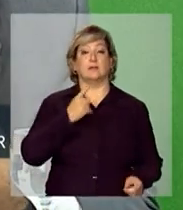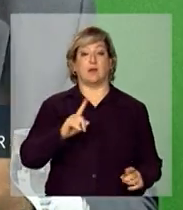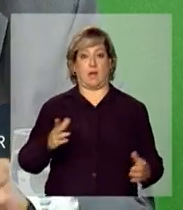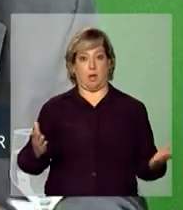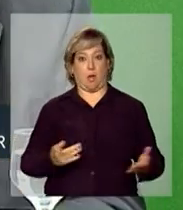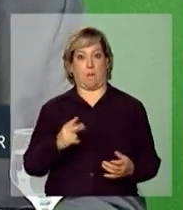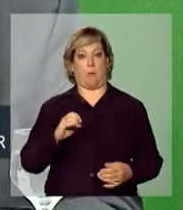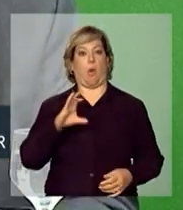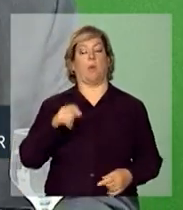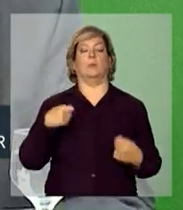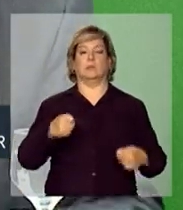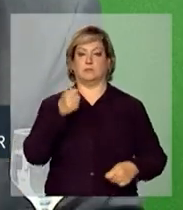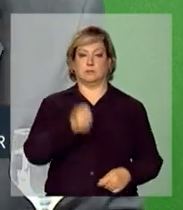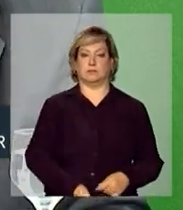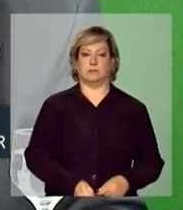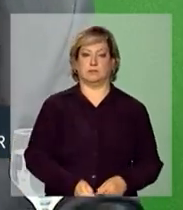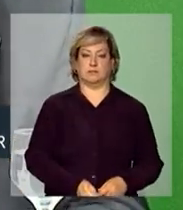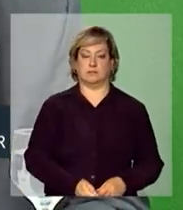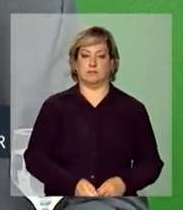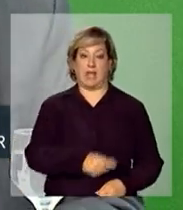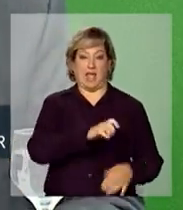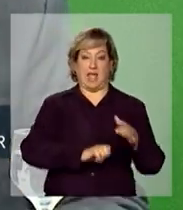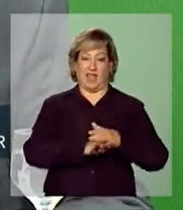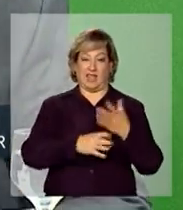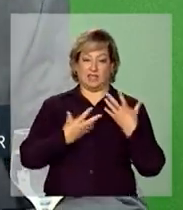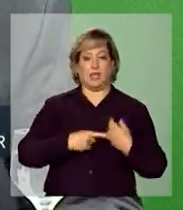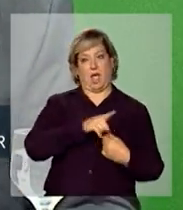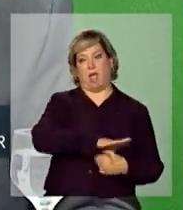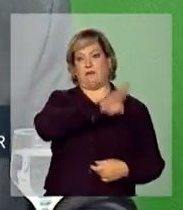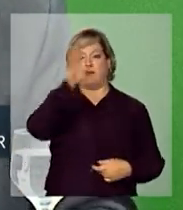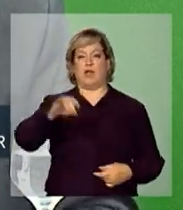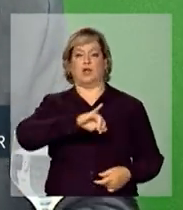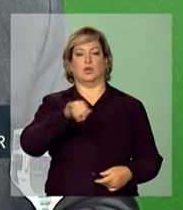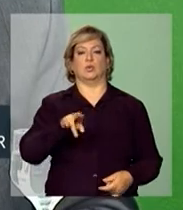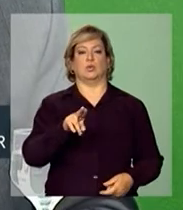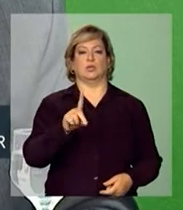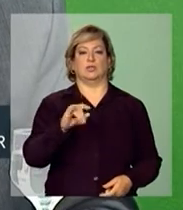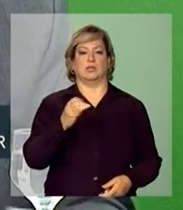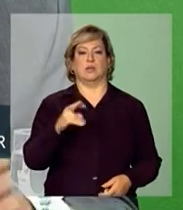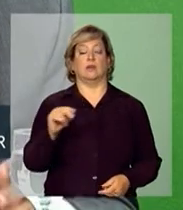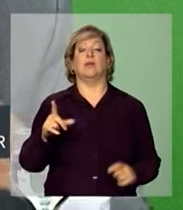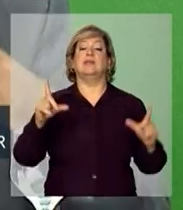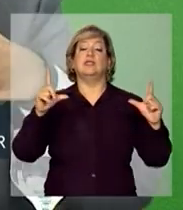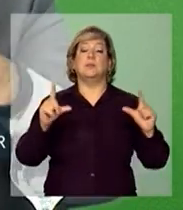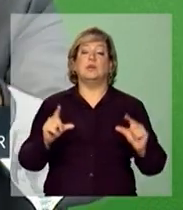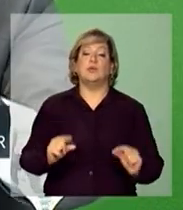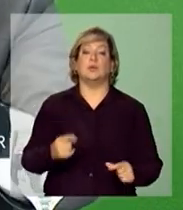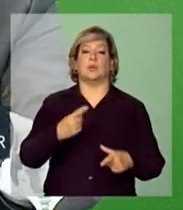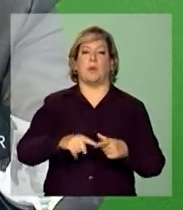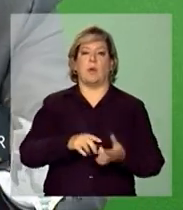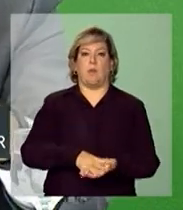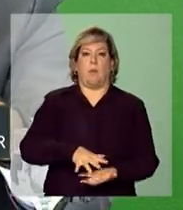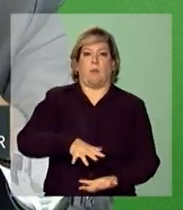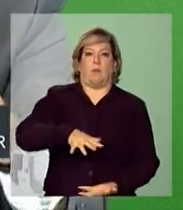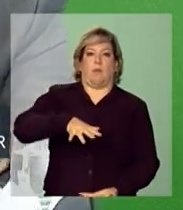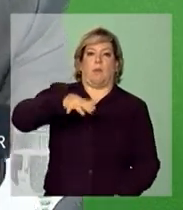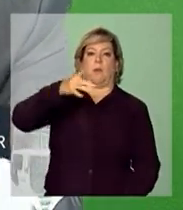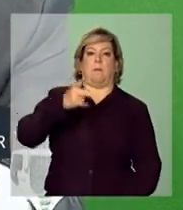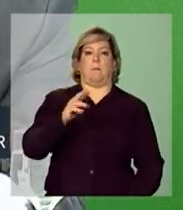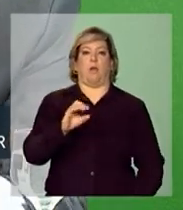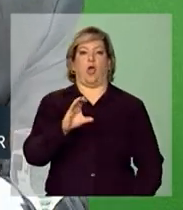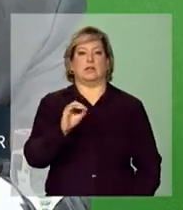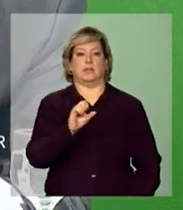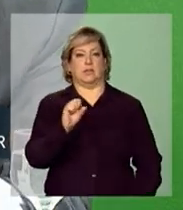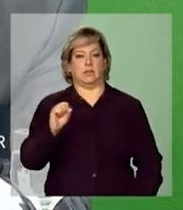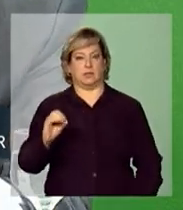a empresa está descontei bom a empresa vai no judiciário e você inverte o jogo você diminui o ciclo demandas porque porque você está fortalecendo